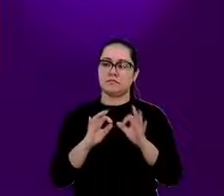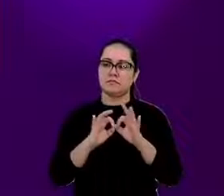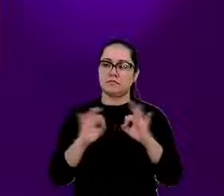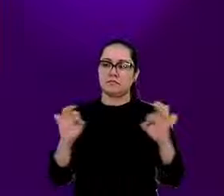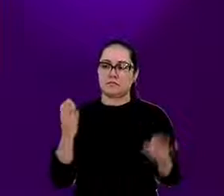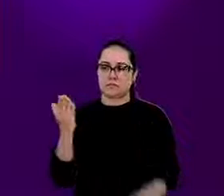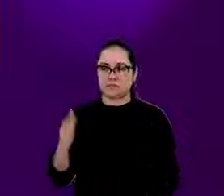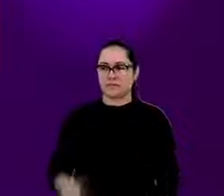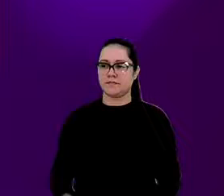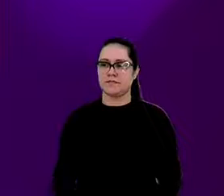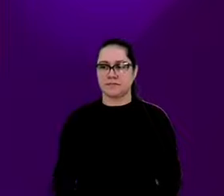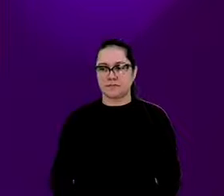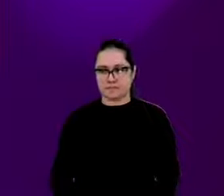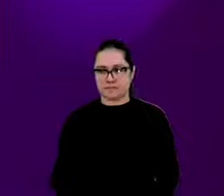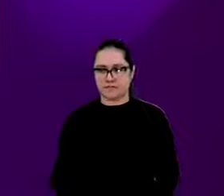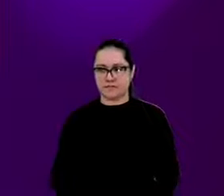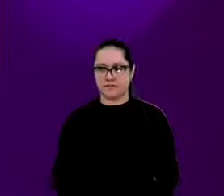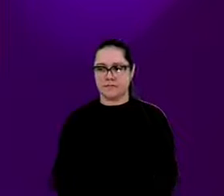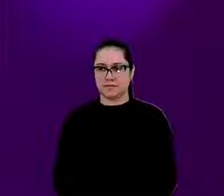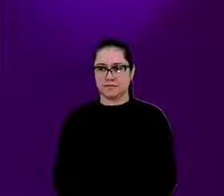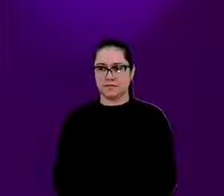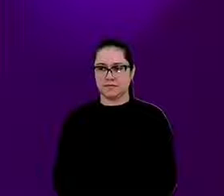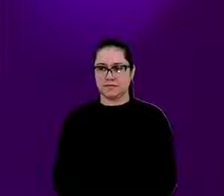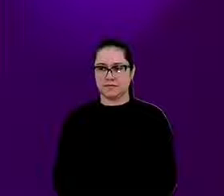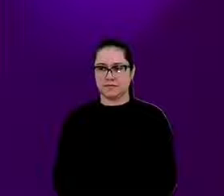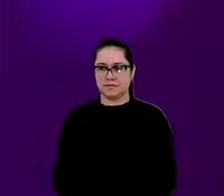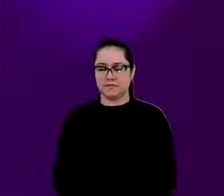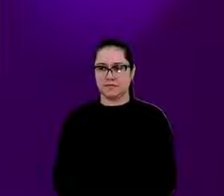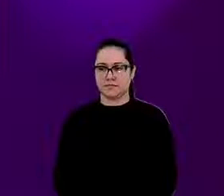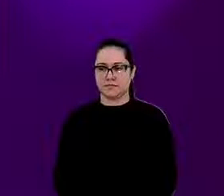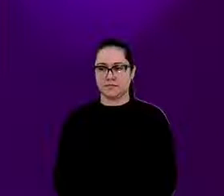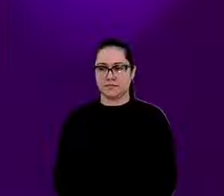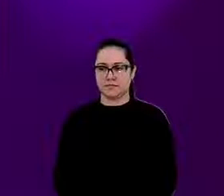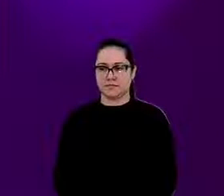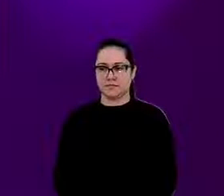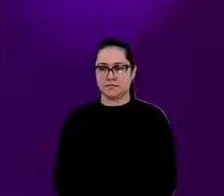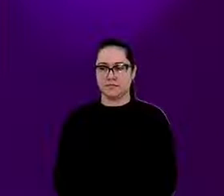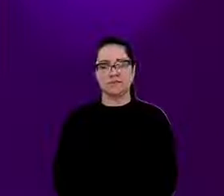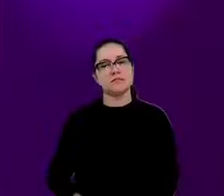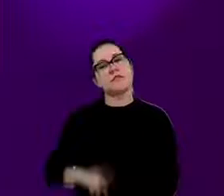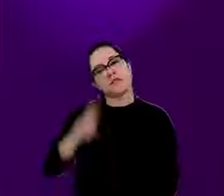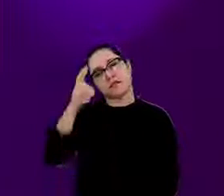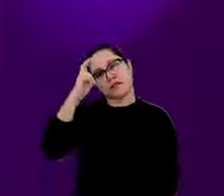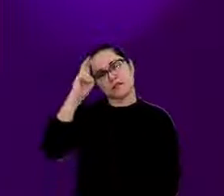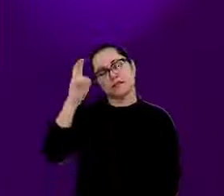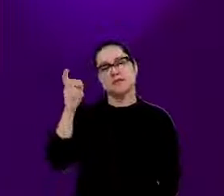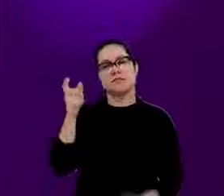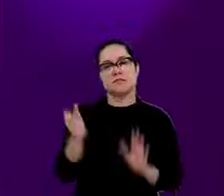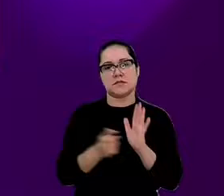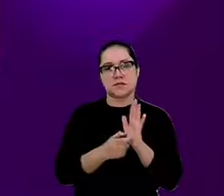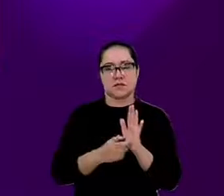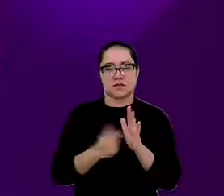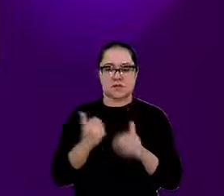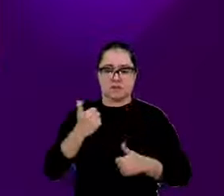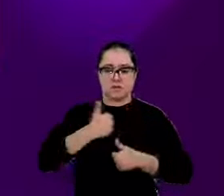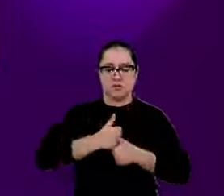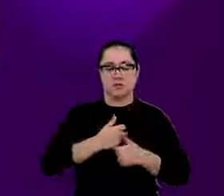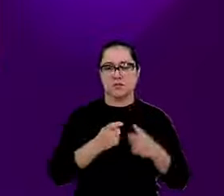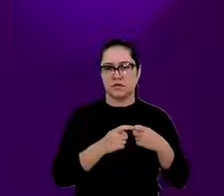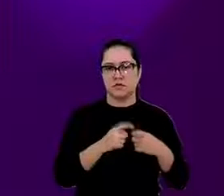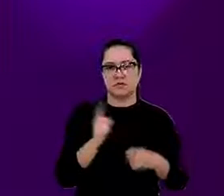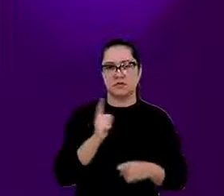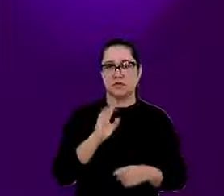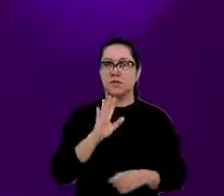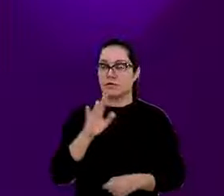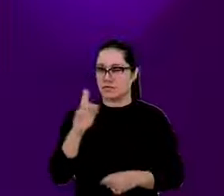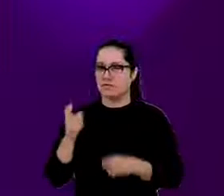que também foi citada pelo Cláudio Domênico, que a inteligência artificial não vai substituir os médicos, mas os médicos que a utilizam